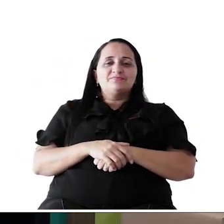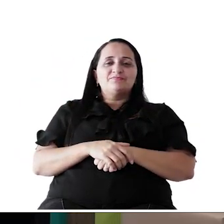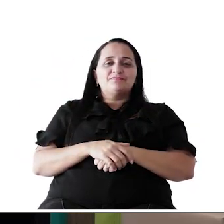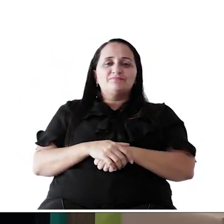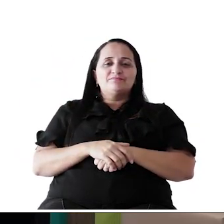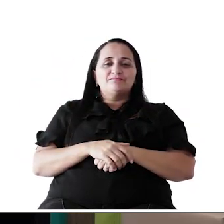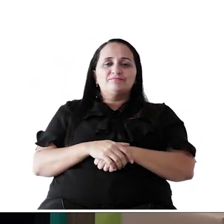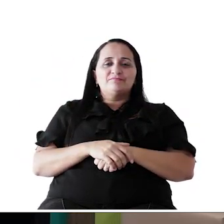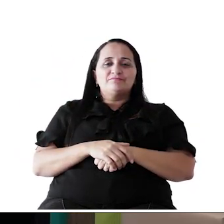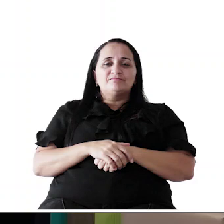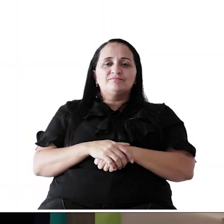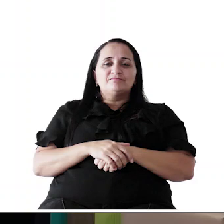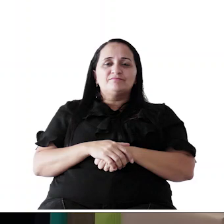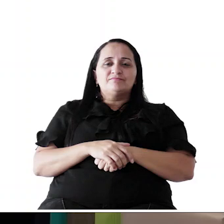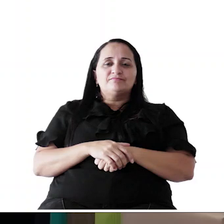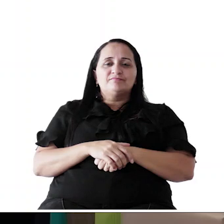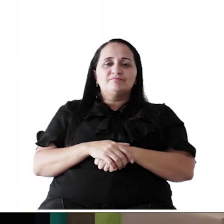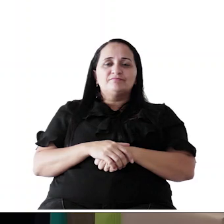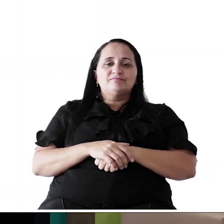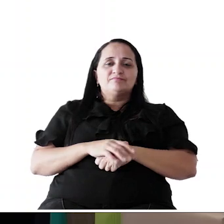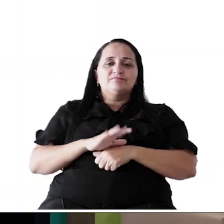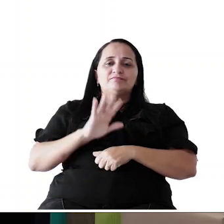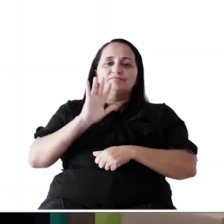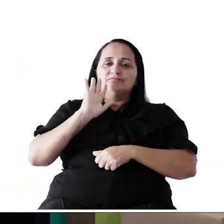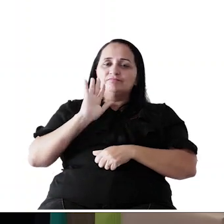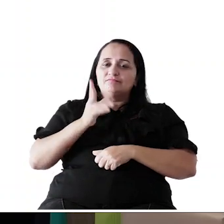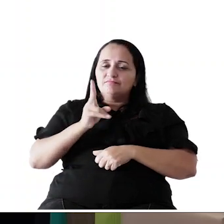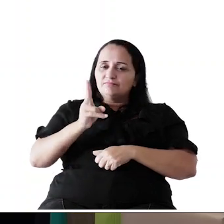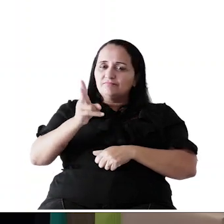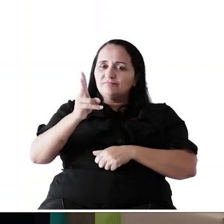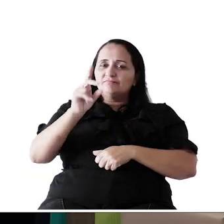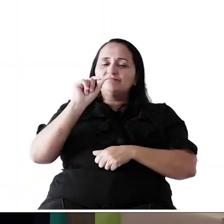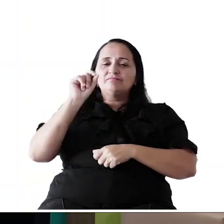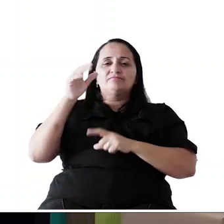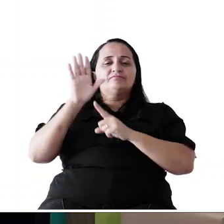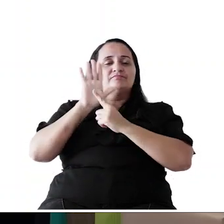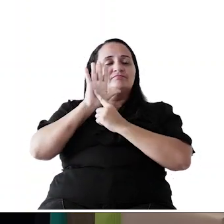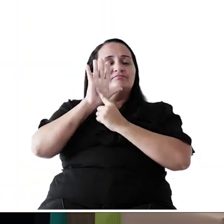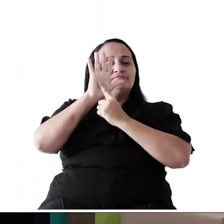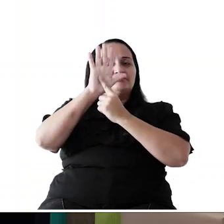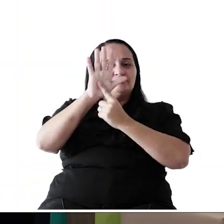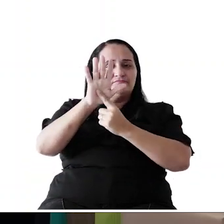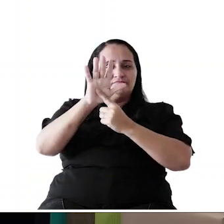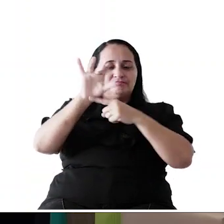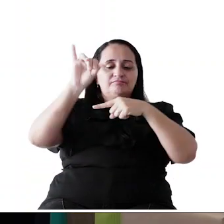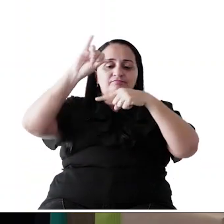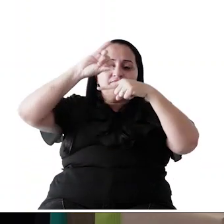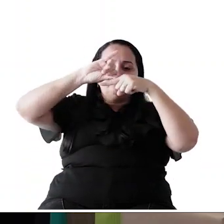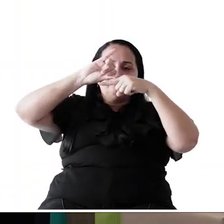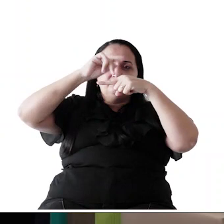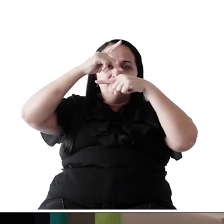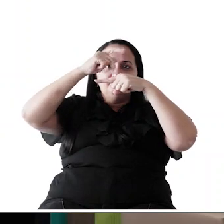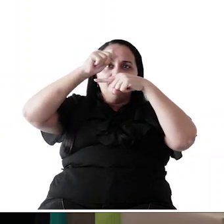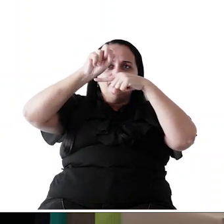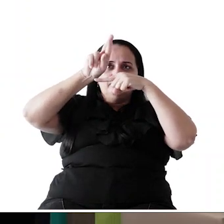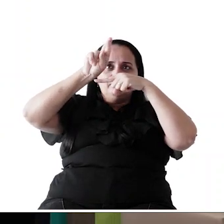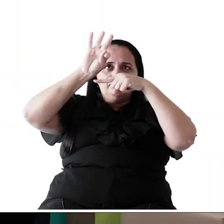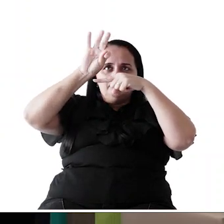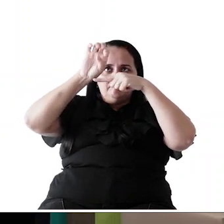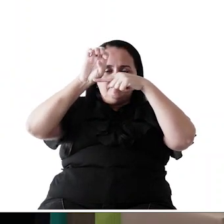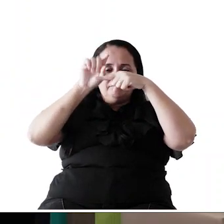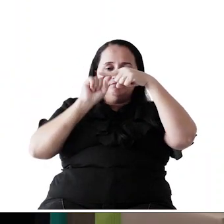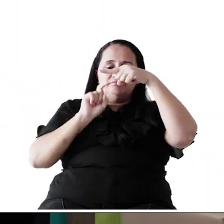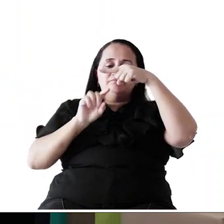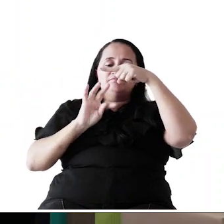esse esquema. A fração nós representamos como sendo a divisão de